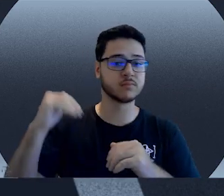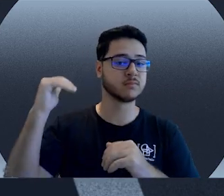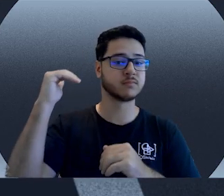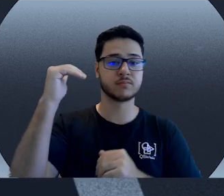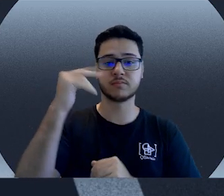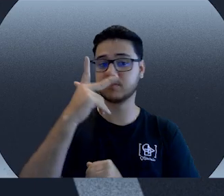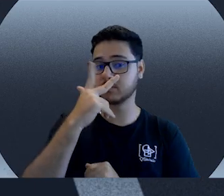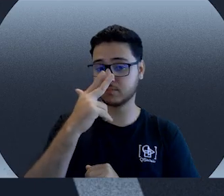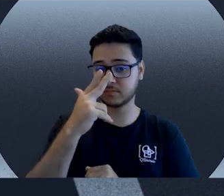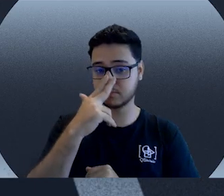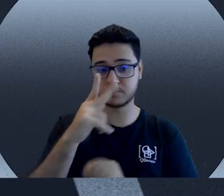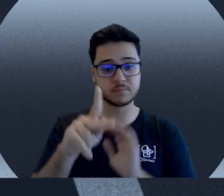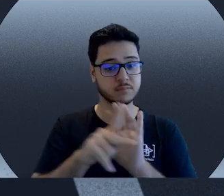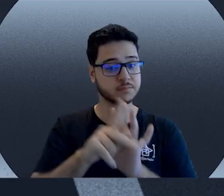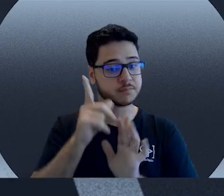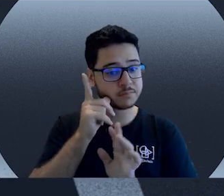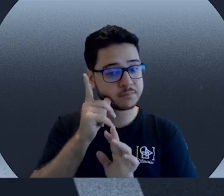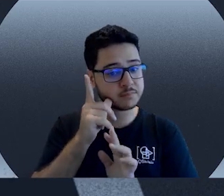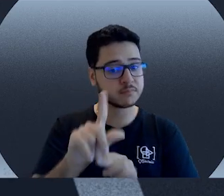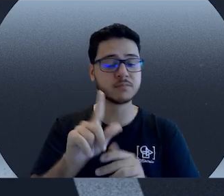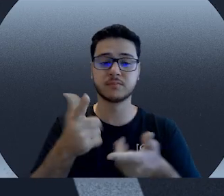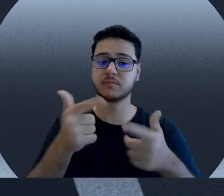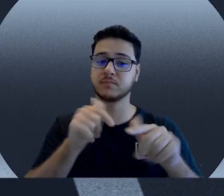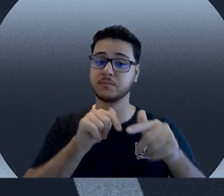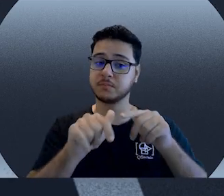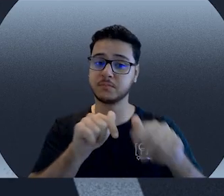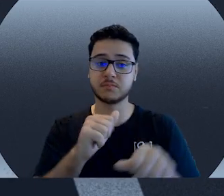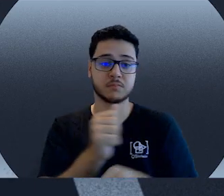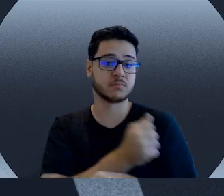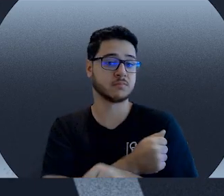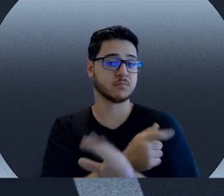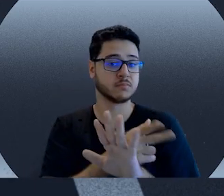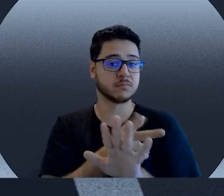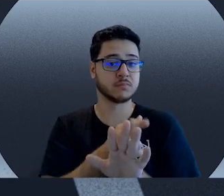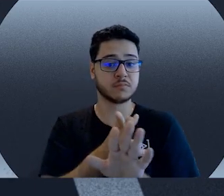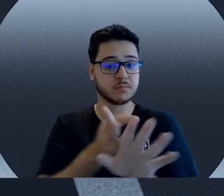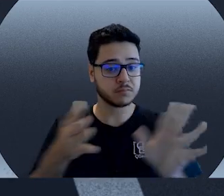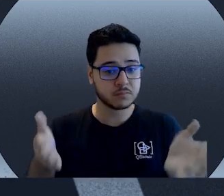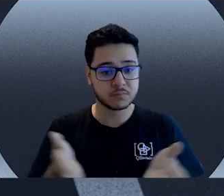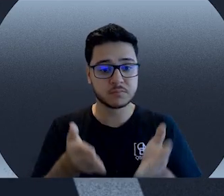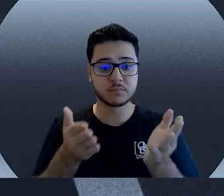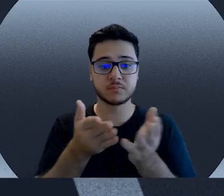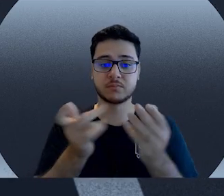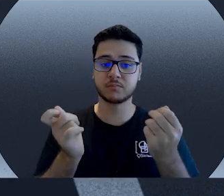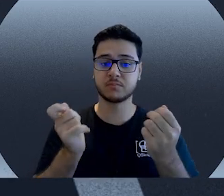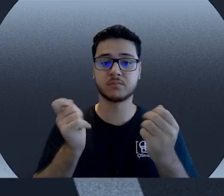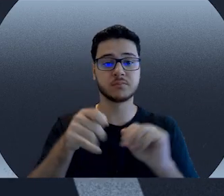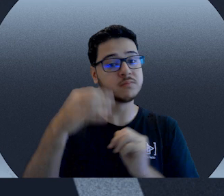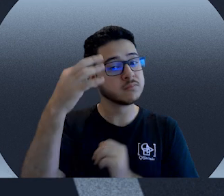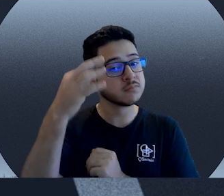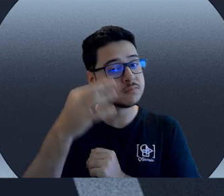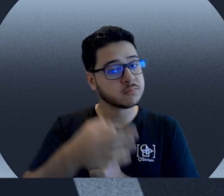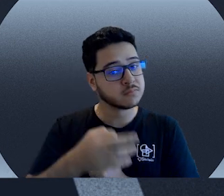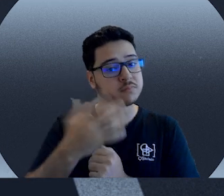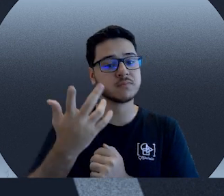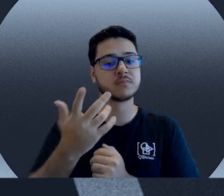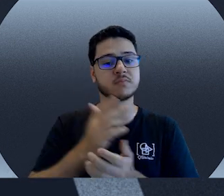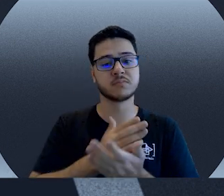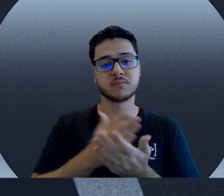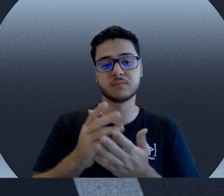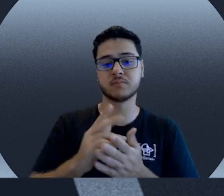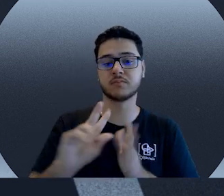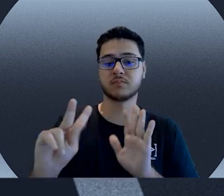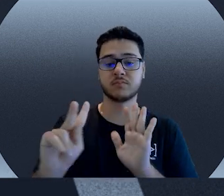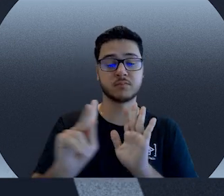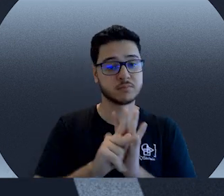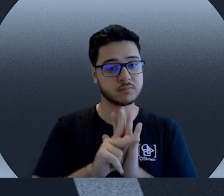de possibilidades de trabalhar com os nossos alunos e de instigá-los a compreender essa arte partindo da sua